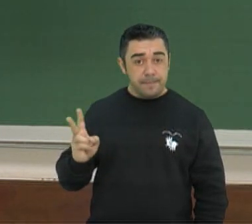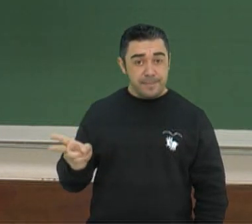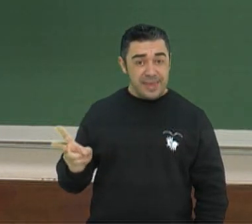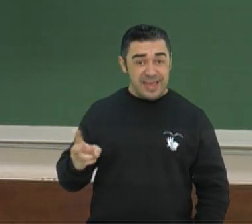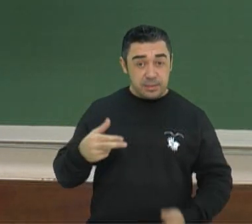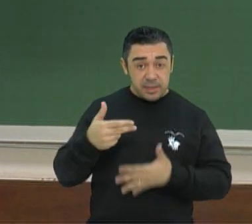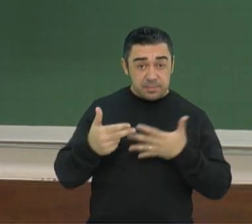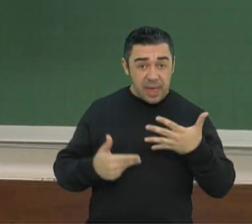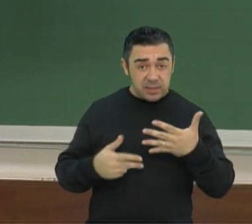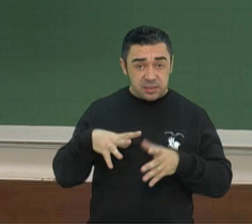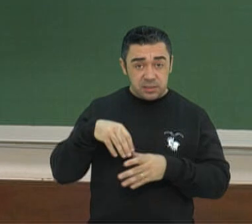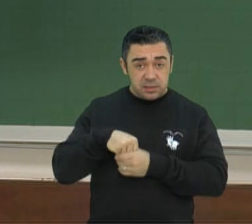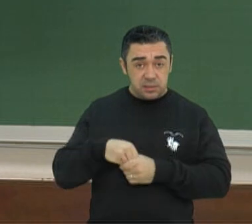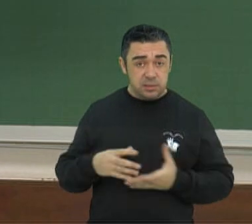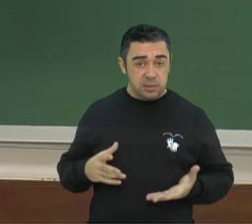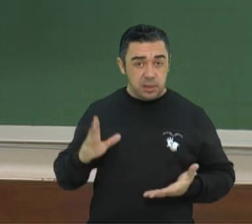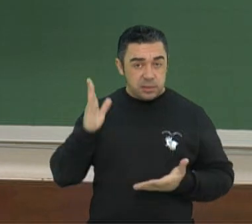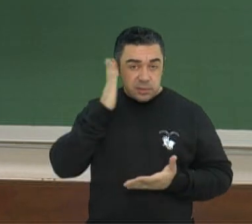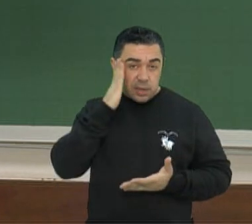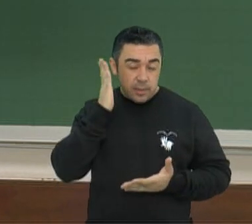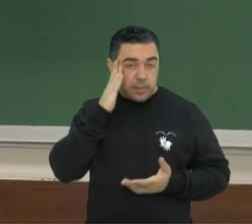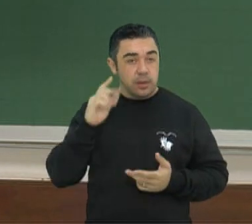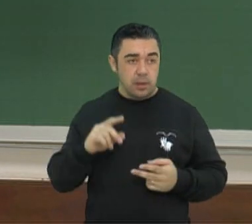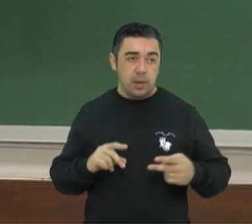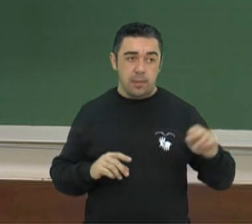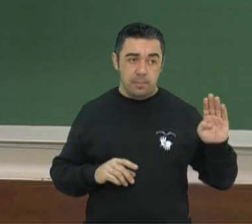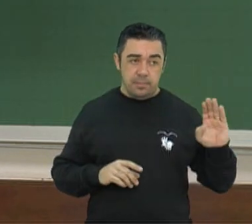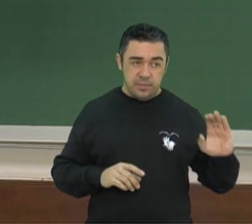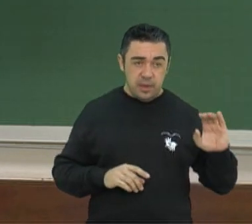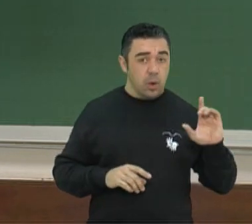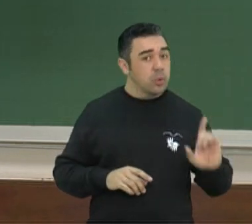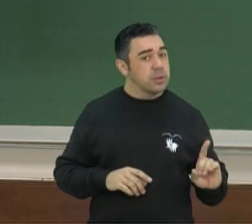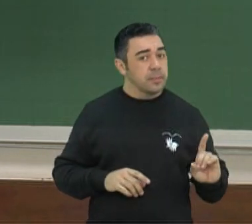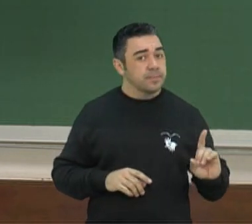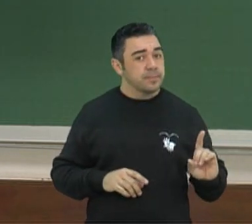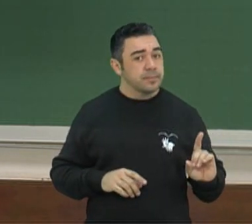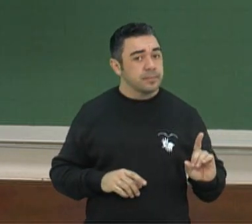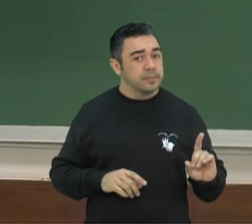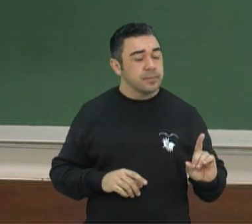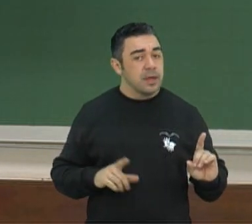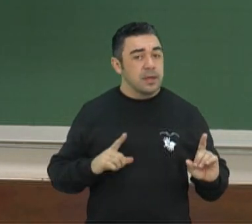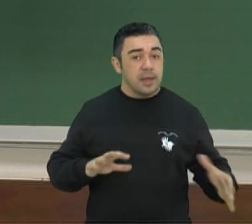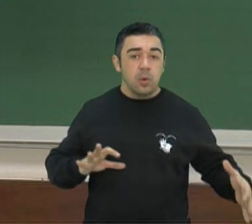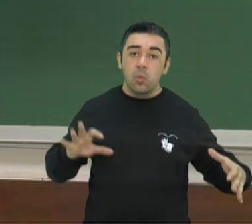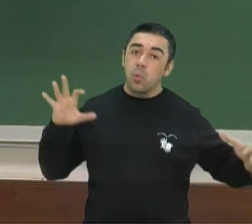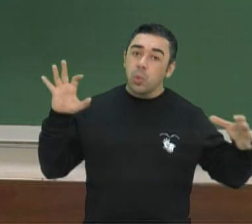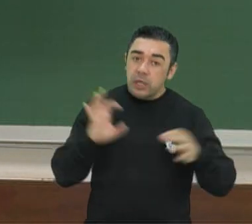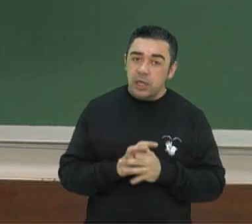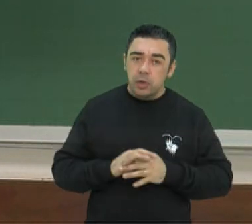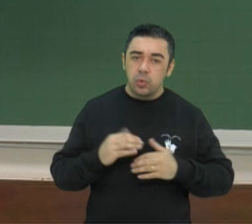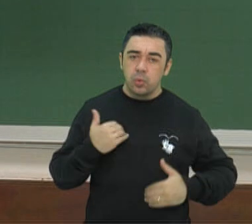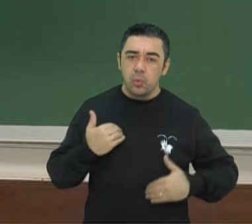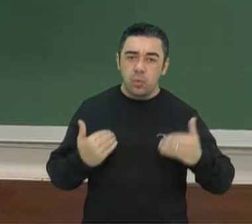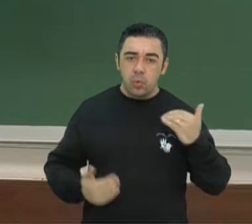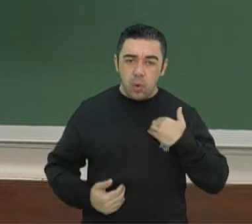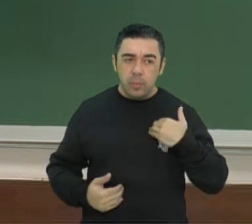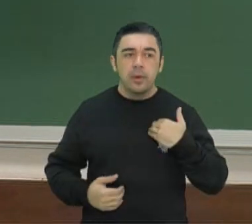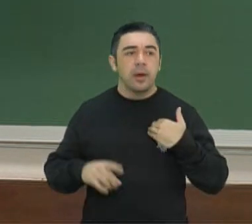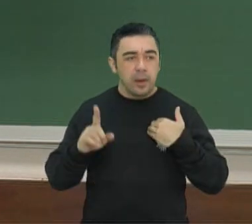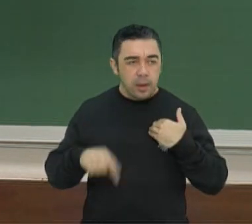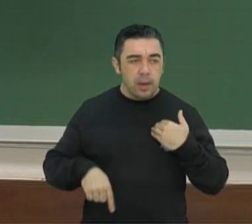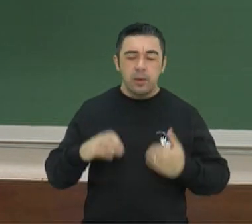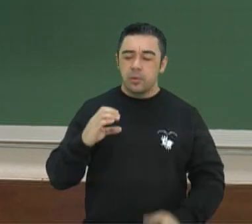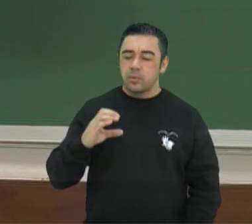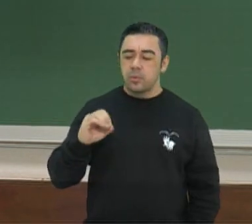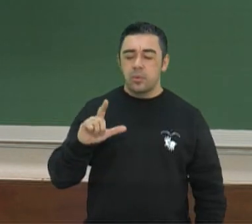da mesma espécie, a gente já sabe aqui, ó, que vai ser ou colônia ou sociedade. Qual que é? Está dizendo que eles estão unidos anatomicamente. Se está unido anatomicamente, é